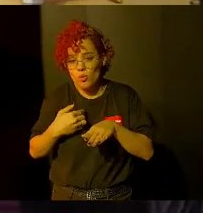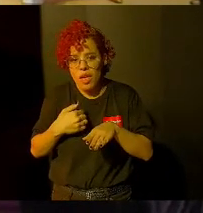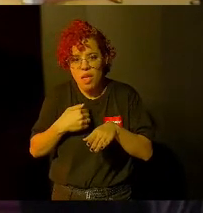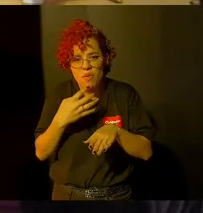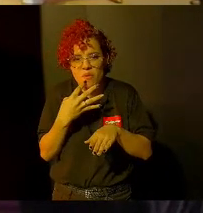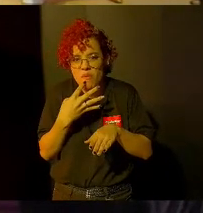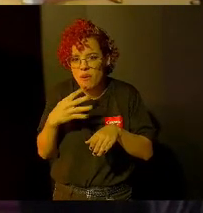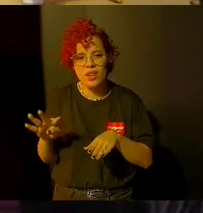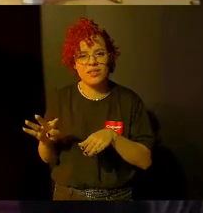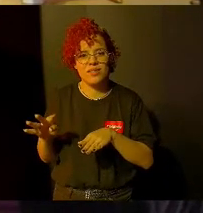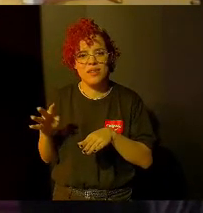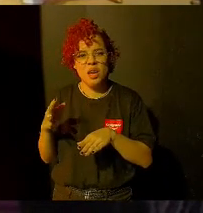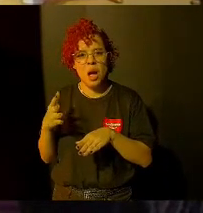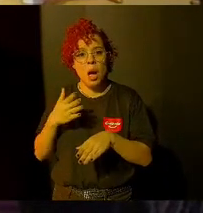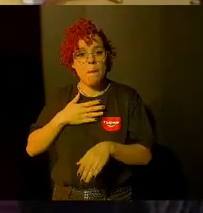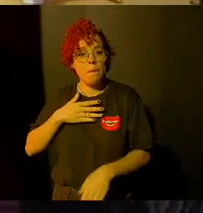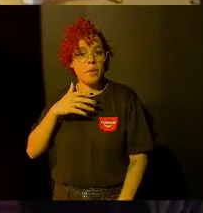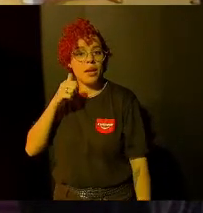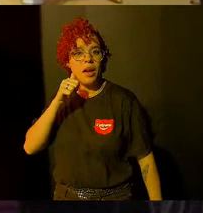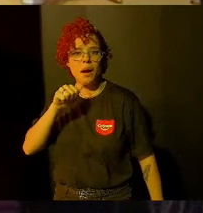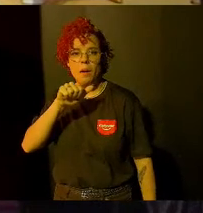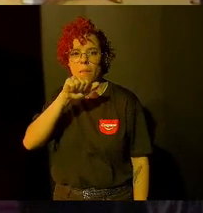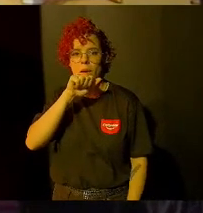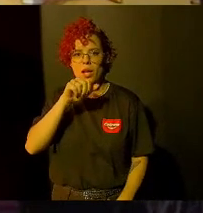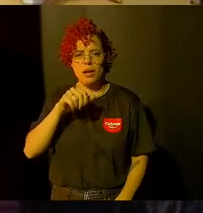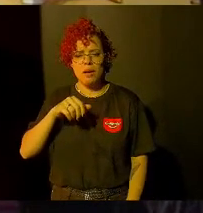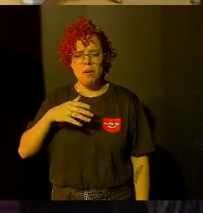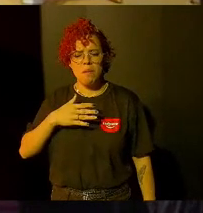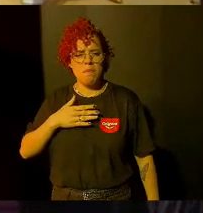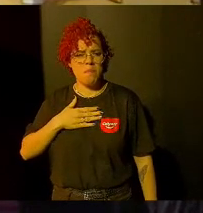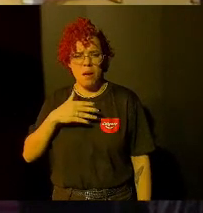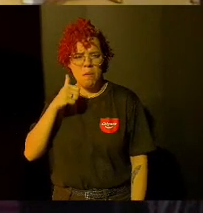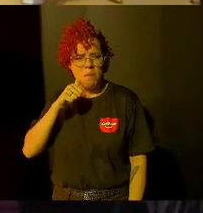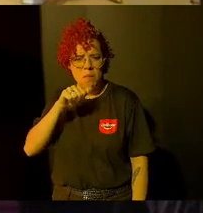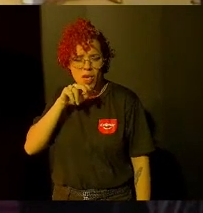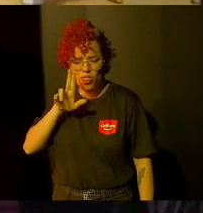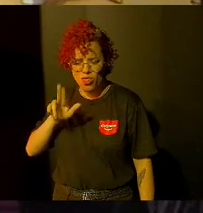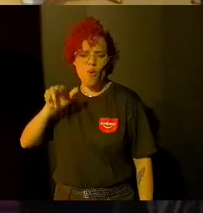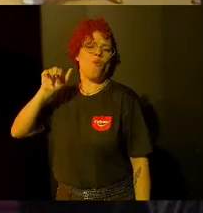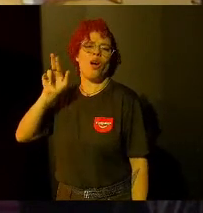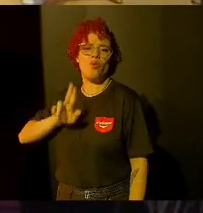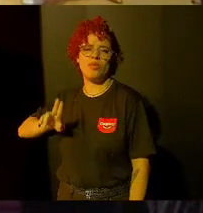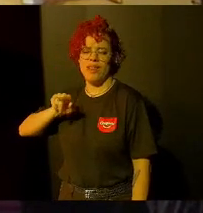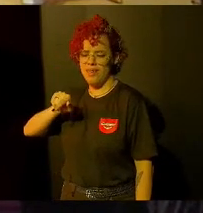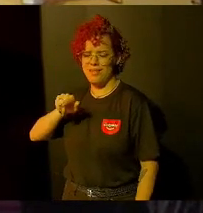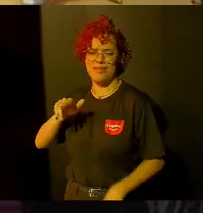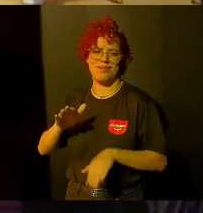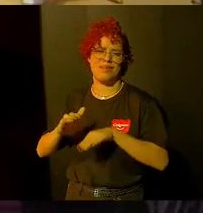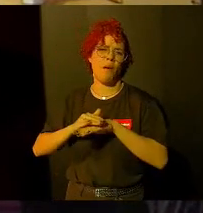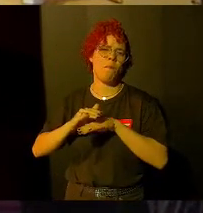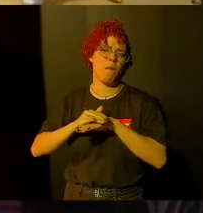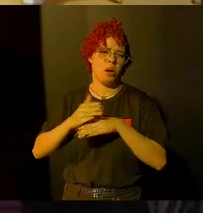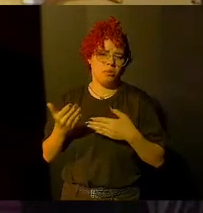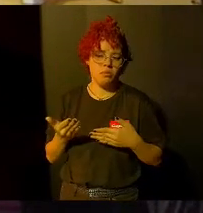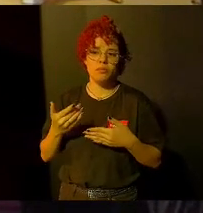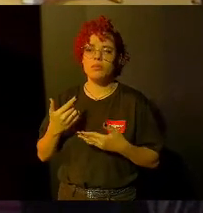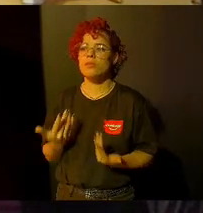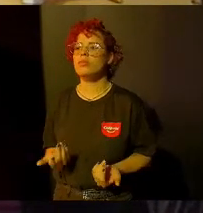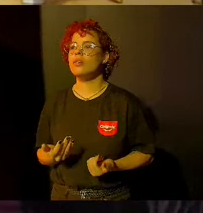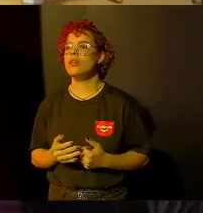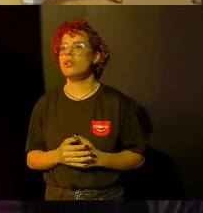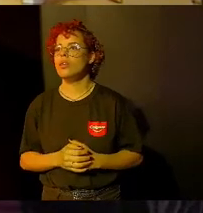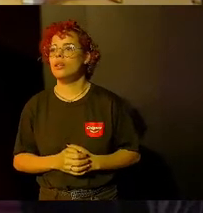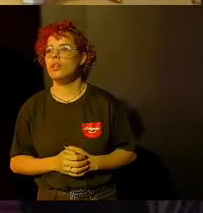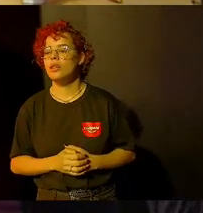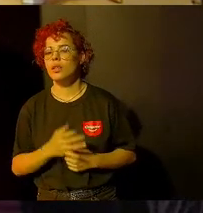minha mãe ela era extremamente vaidosa Ela jamais usaria esse sapato e daí a gente fez um